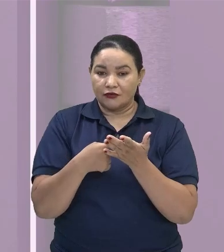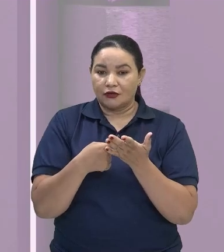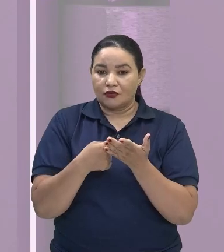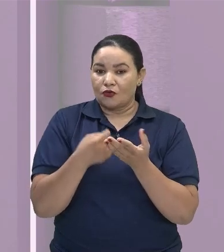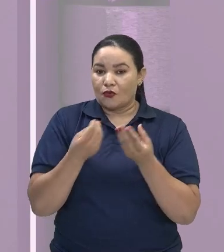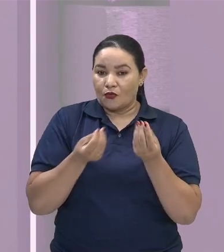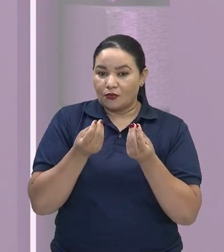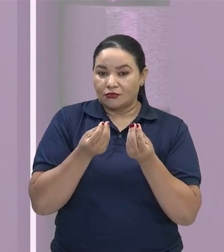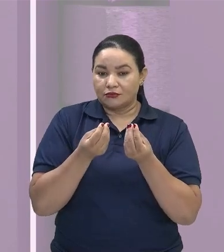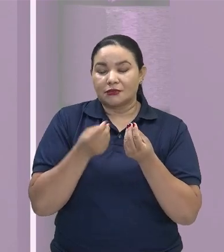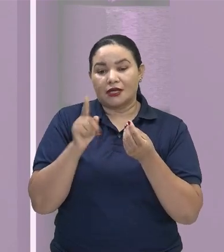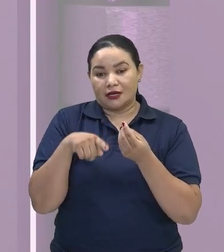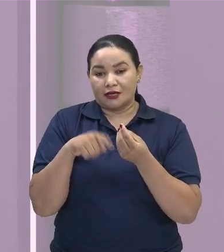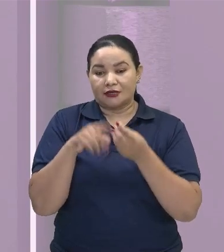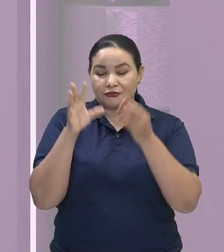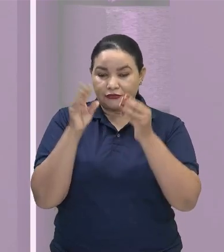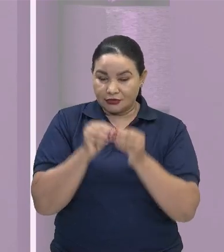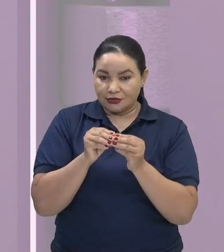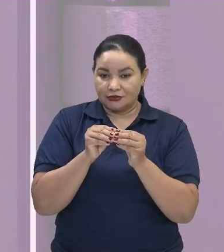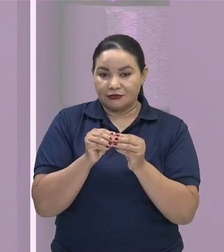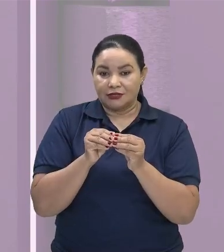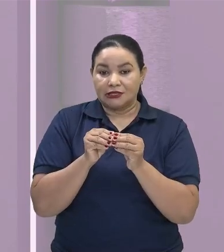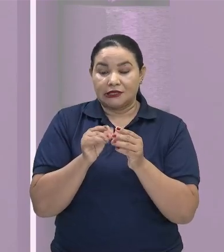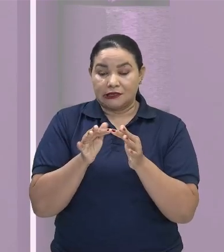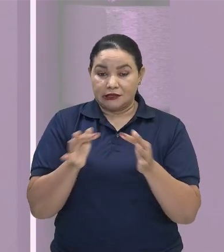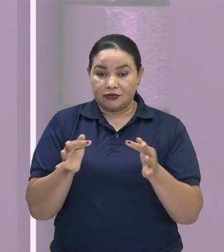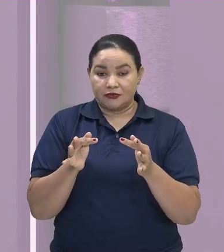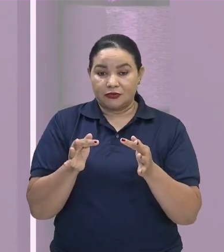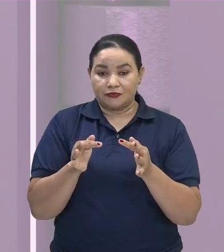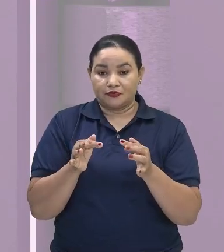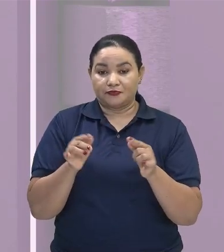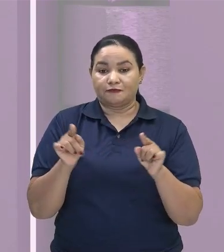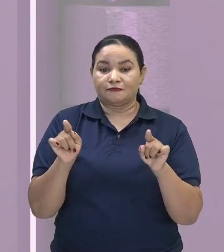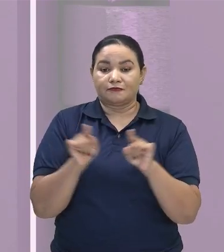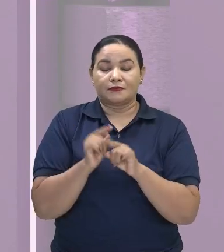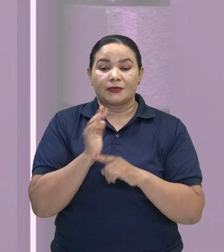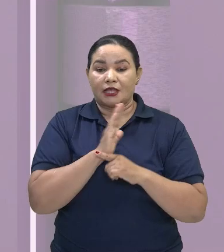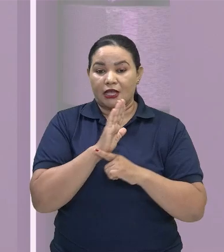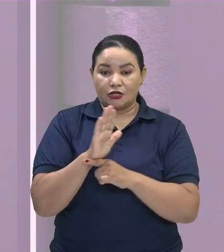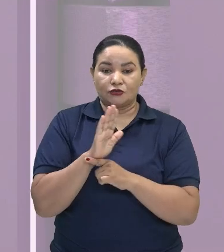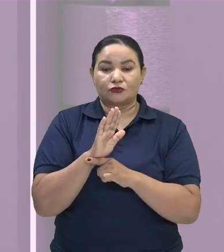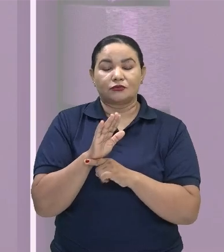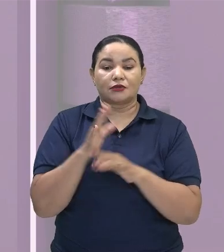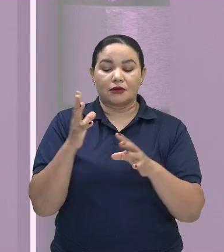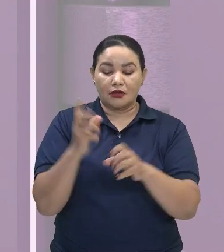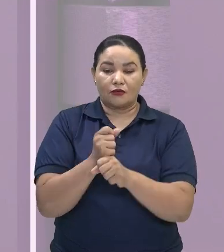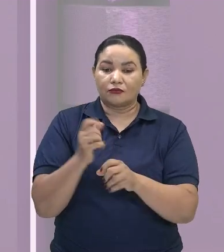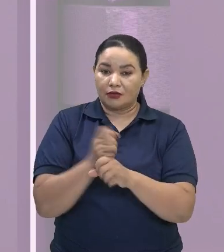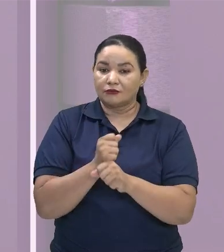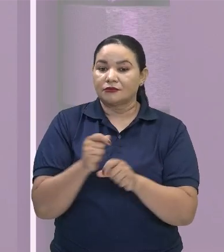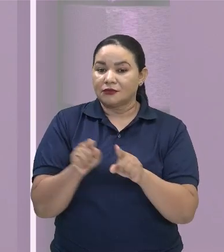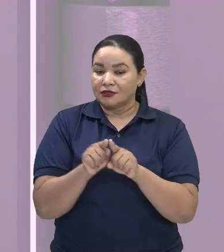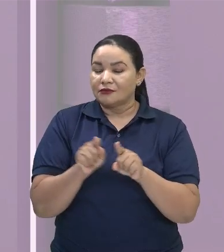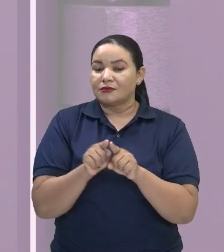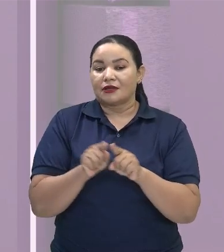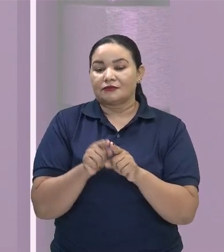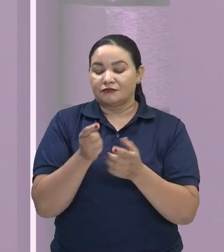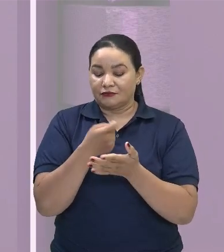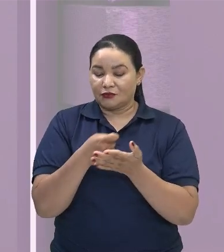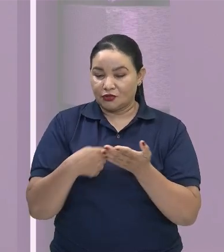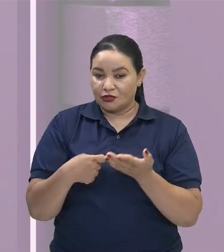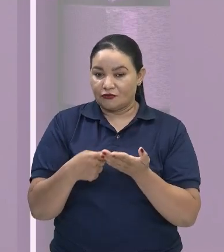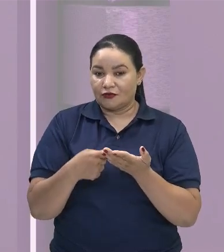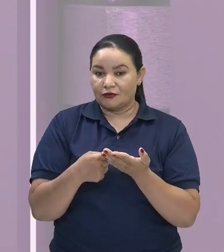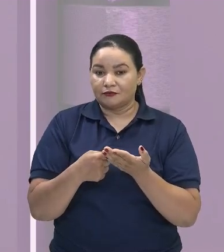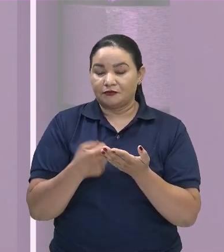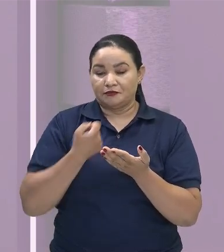forma resumida, né, de uma forma mais simples. Isso também, pessoal, vai ajudar na hora de fazer cálculo também, tá? Escrever número na forma de